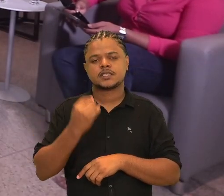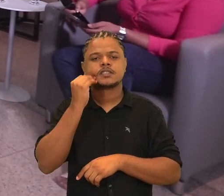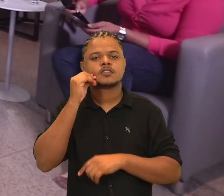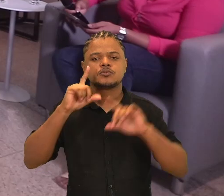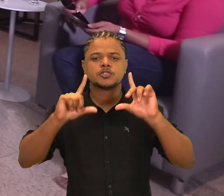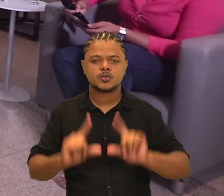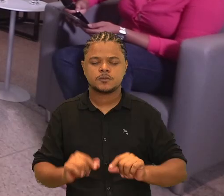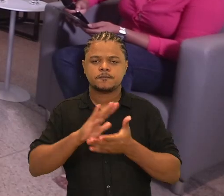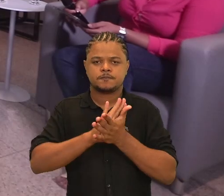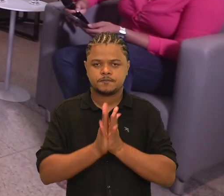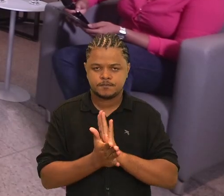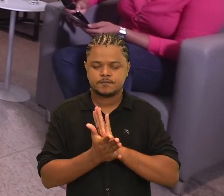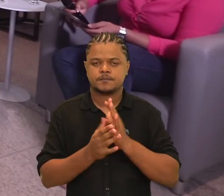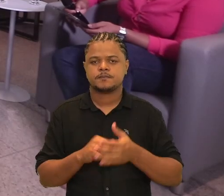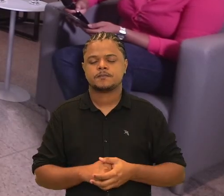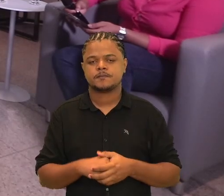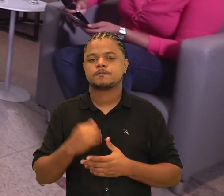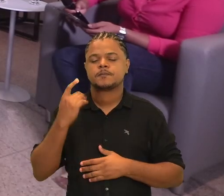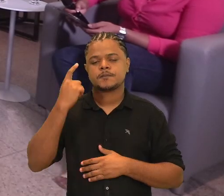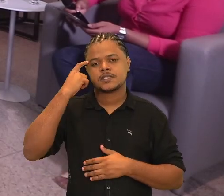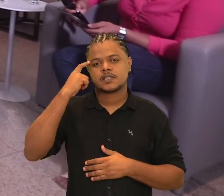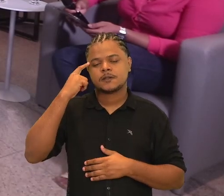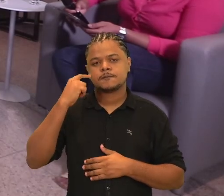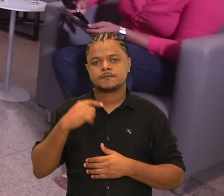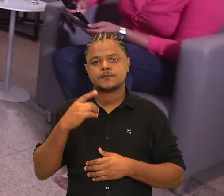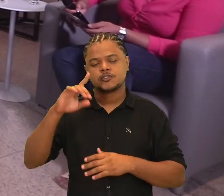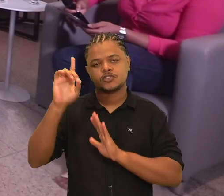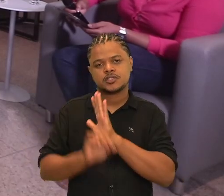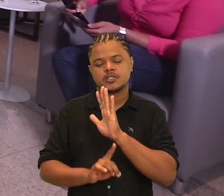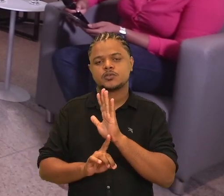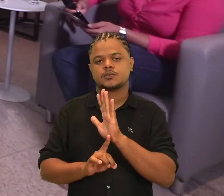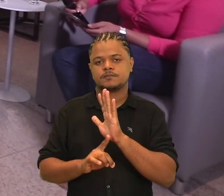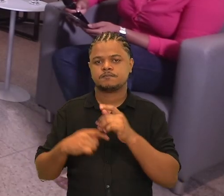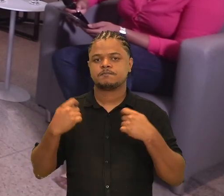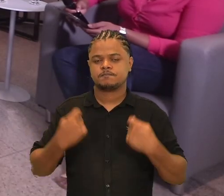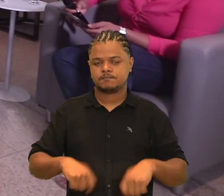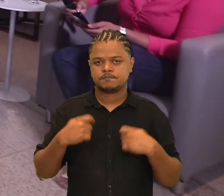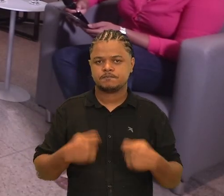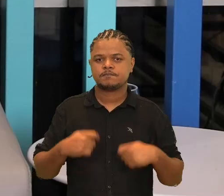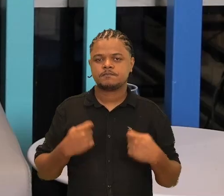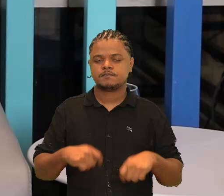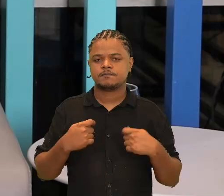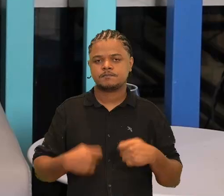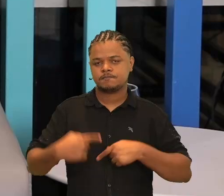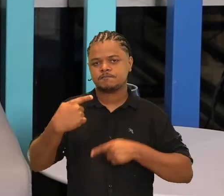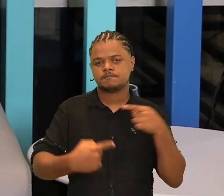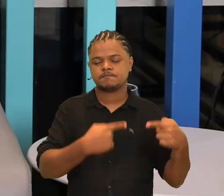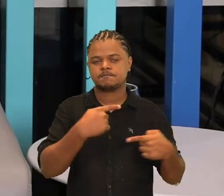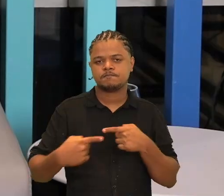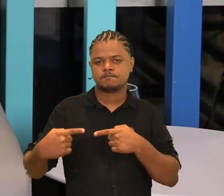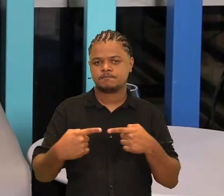o preconceito, é pensar que os direitos eles precisam estar sendo